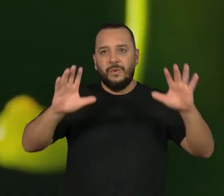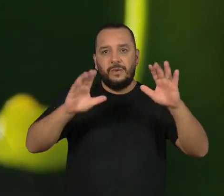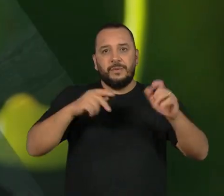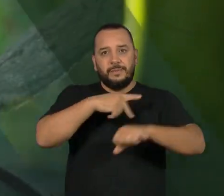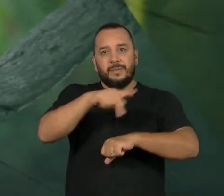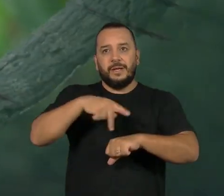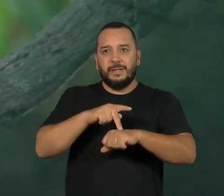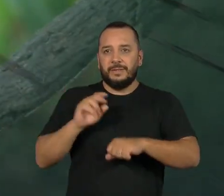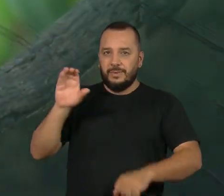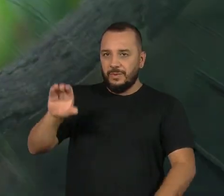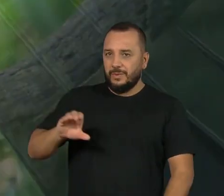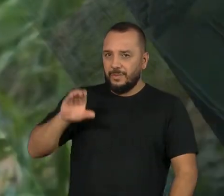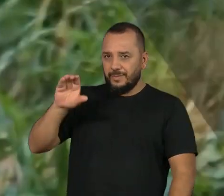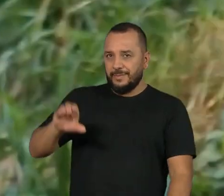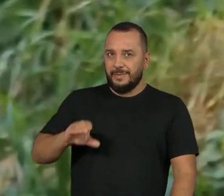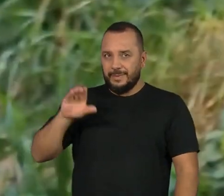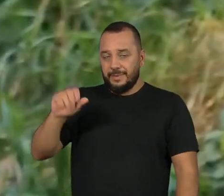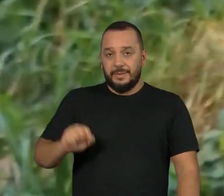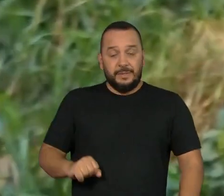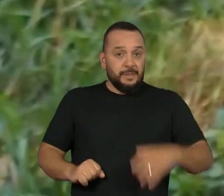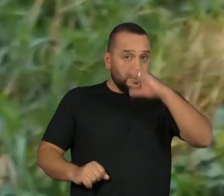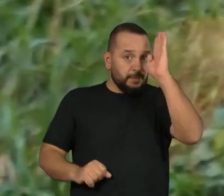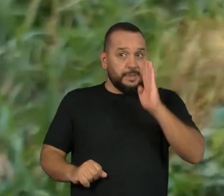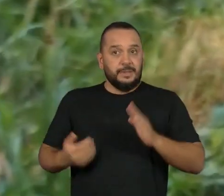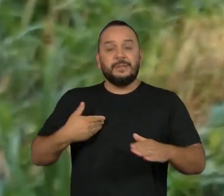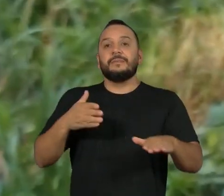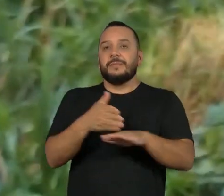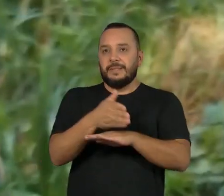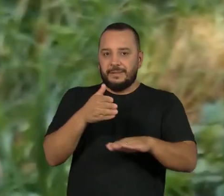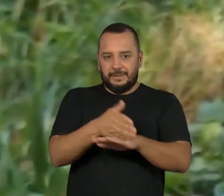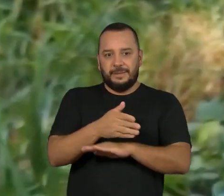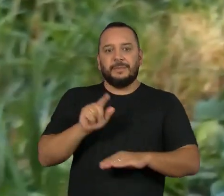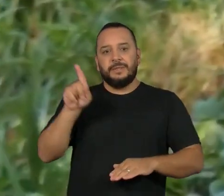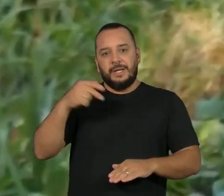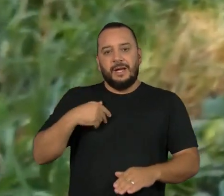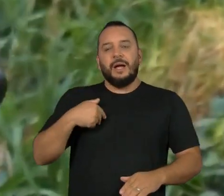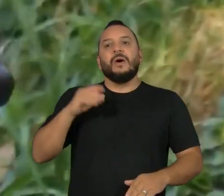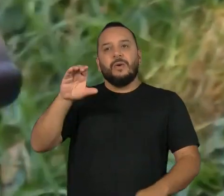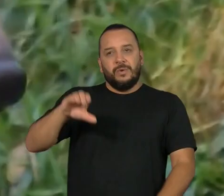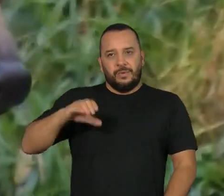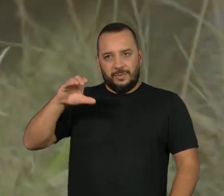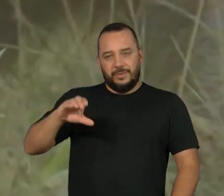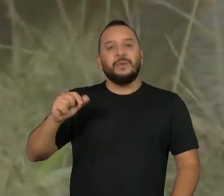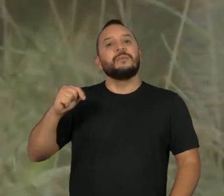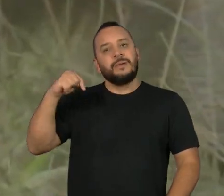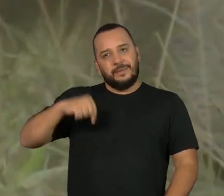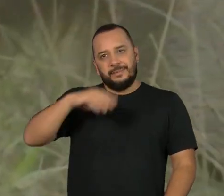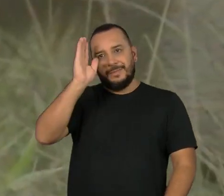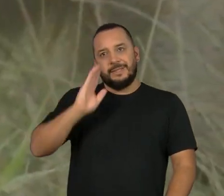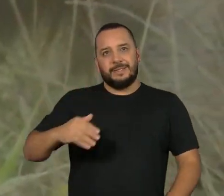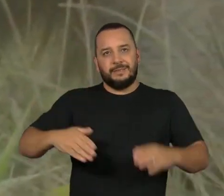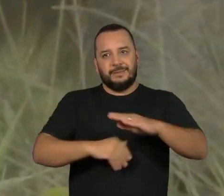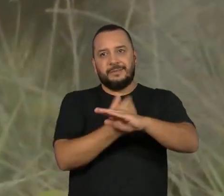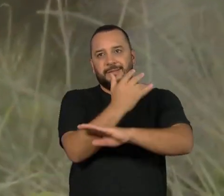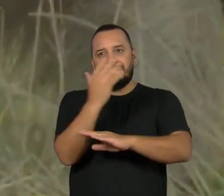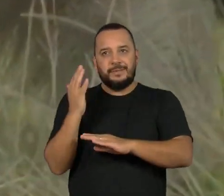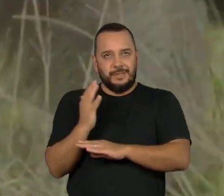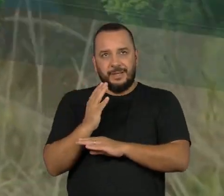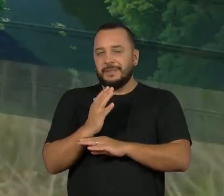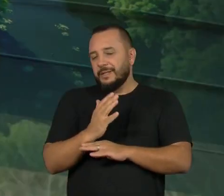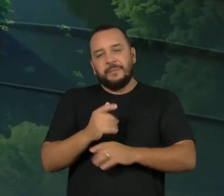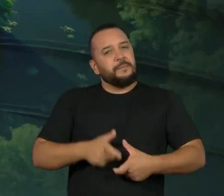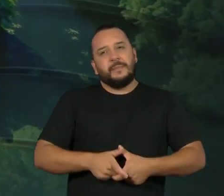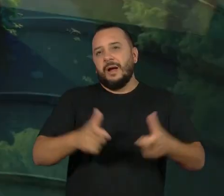Colômbia. O Brasil participa da reunião em Cali como o país com a maior diversidade biológica do